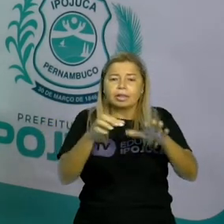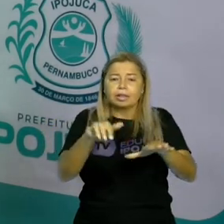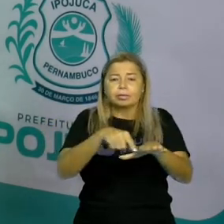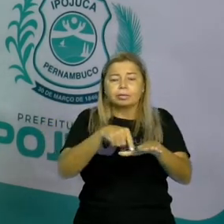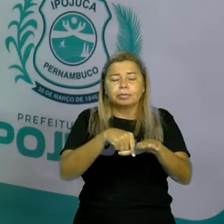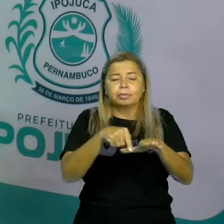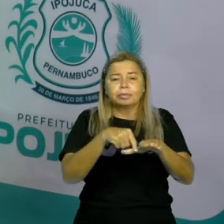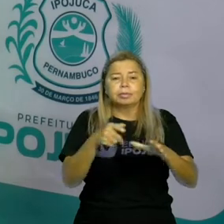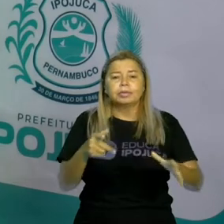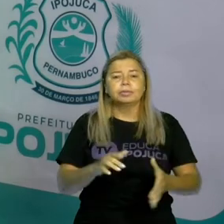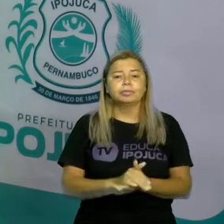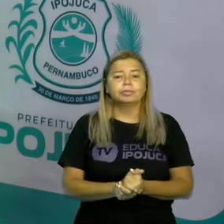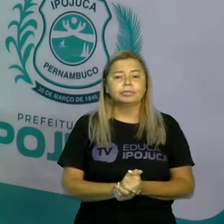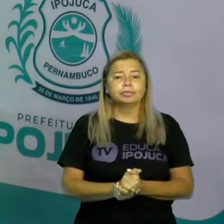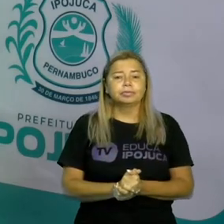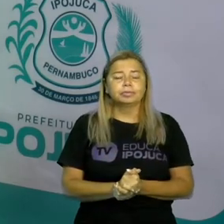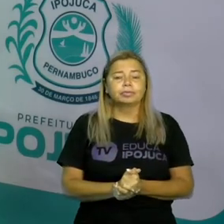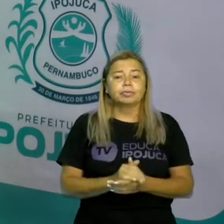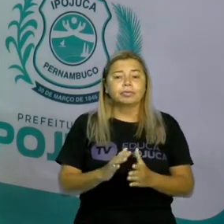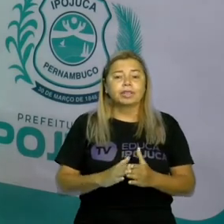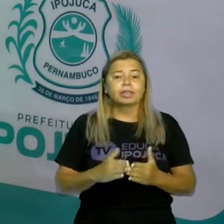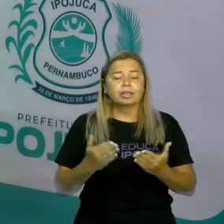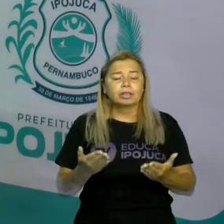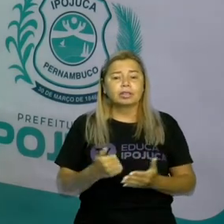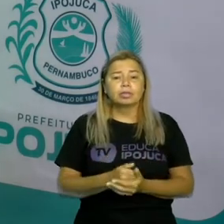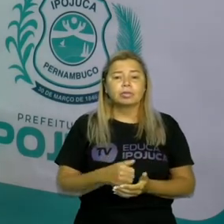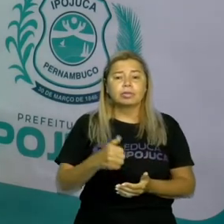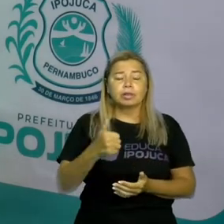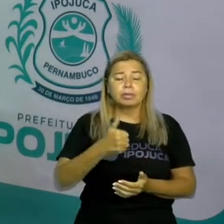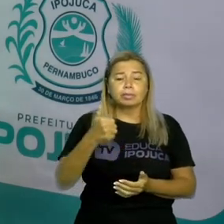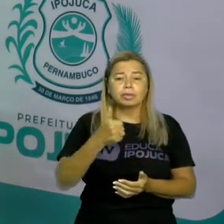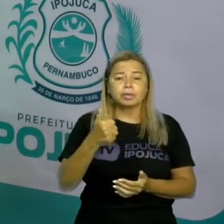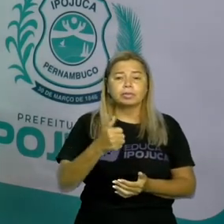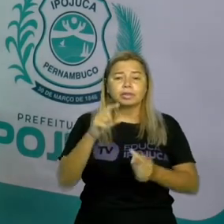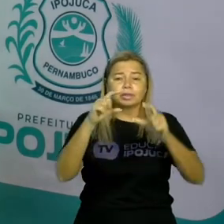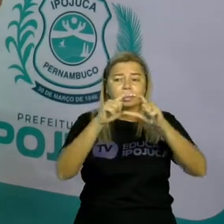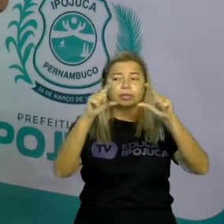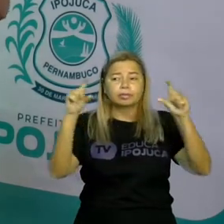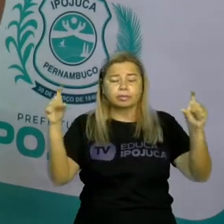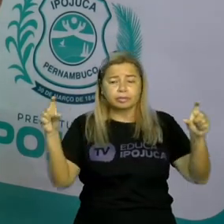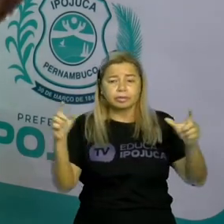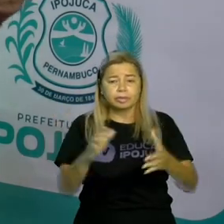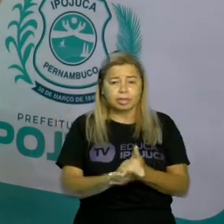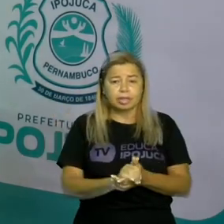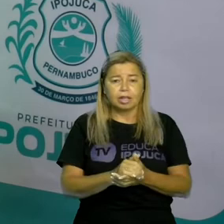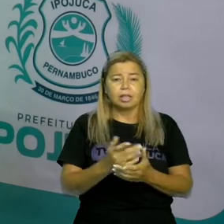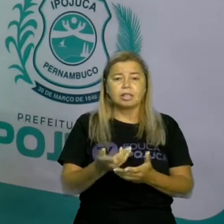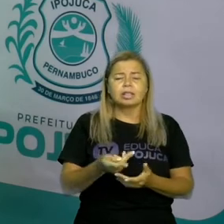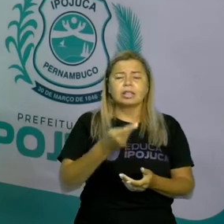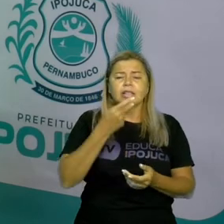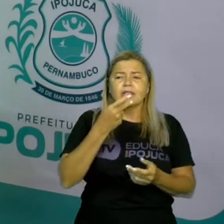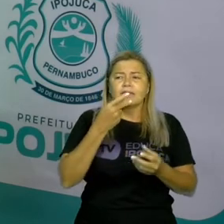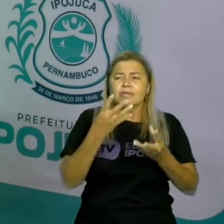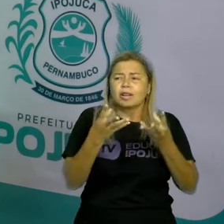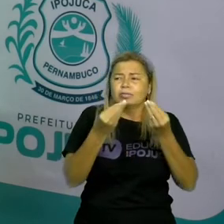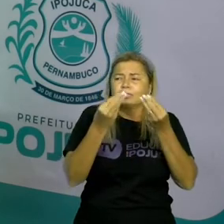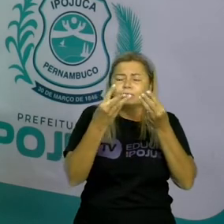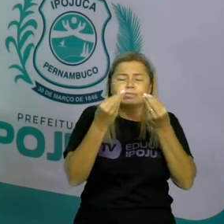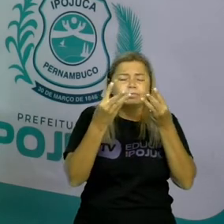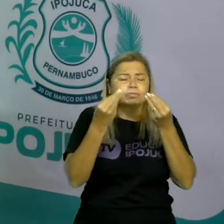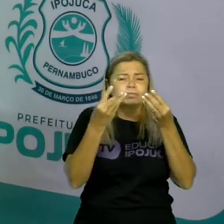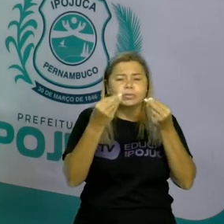formigueiro. Nessa oração 1, ó, o formigueiro ele tem um sentido de multidão, de muita